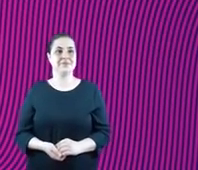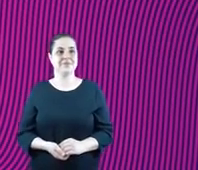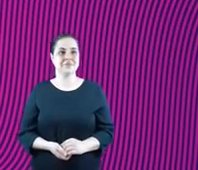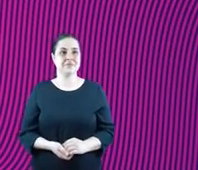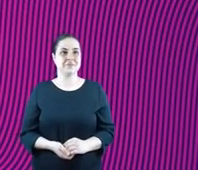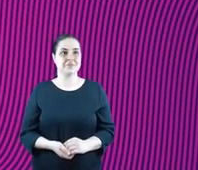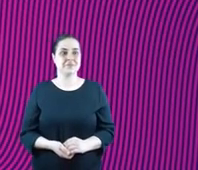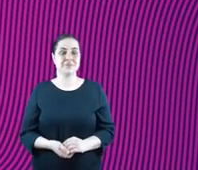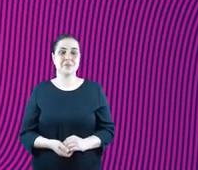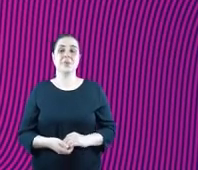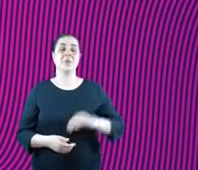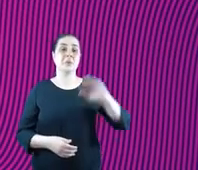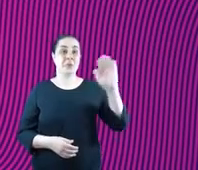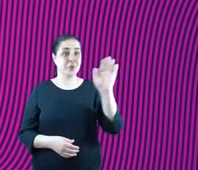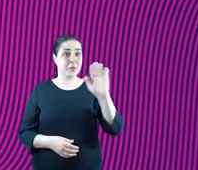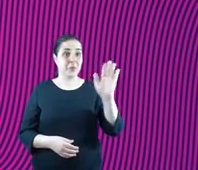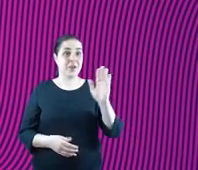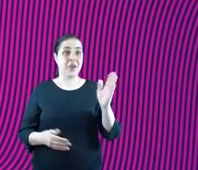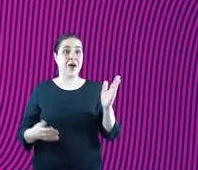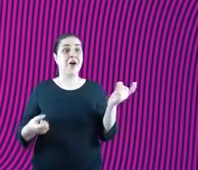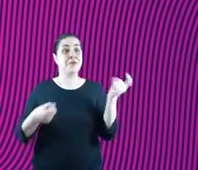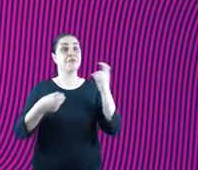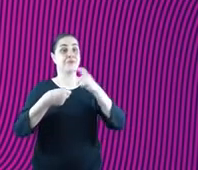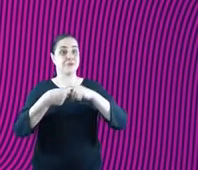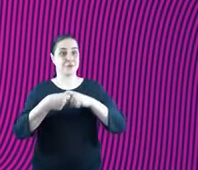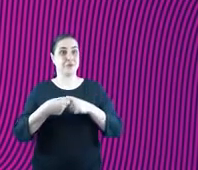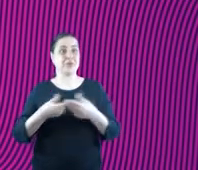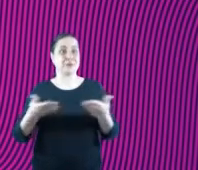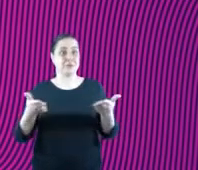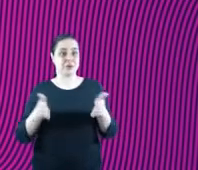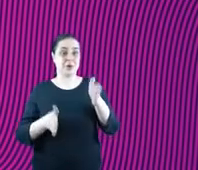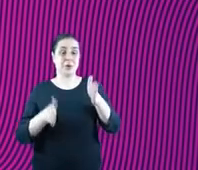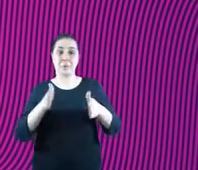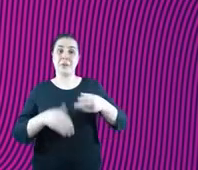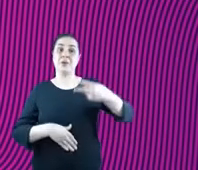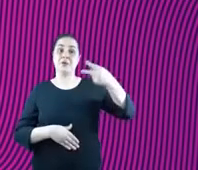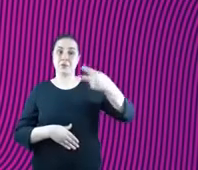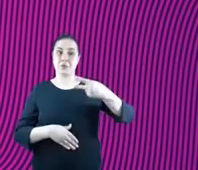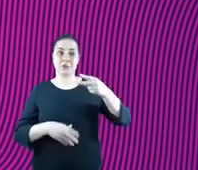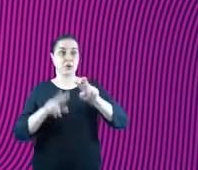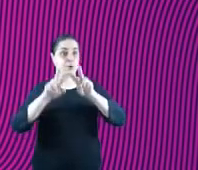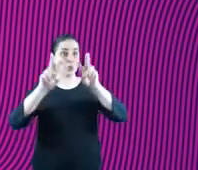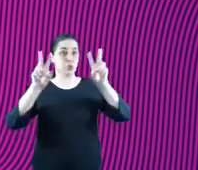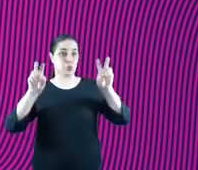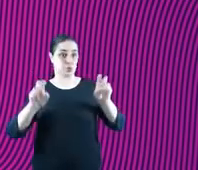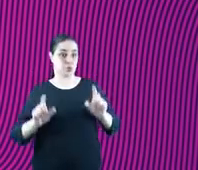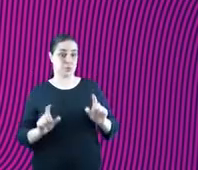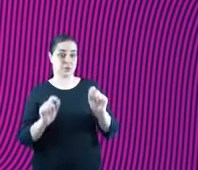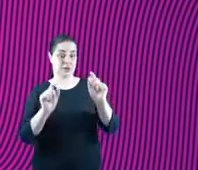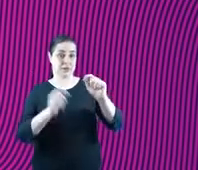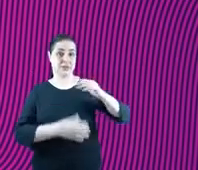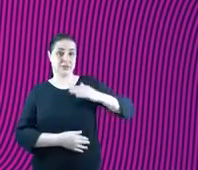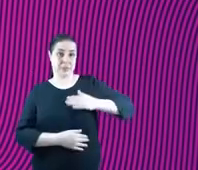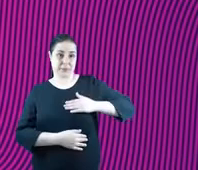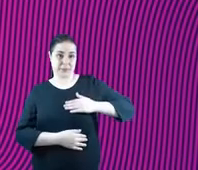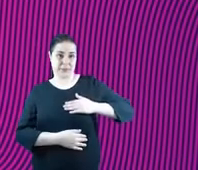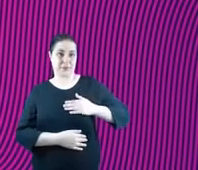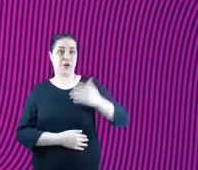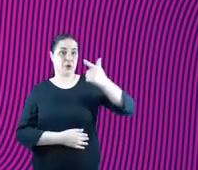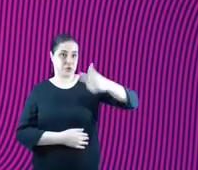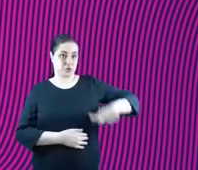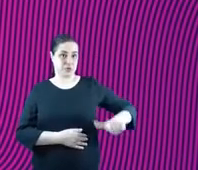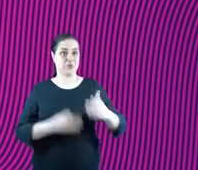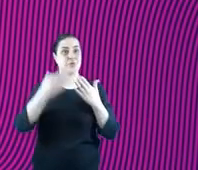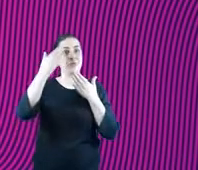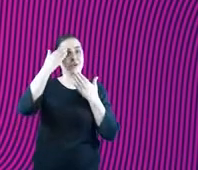Olá, voltando agora com o nosso segundo bloco do módulo de mama, eu queria novamente agradecer à plateia, né,